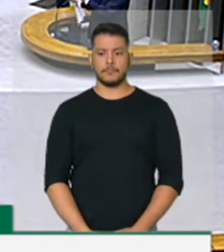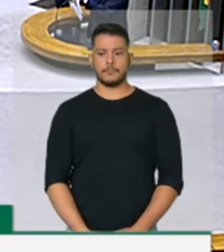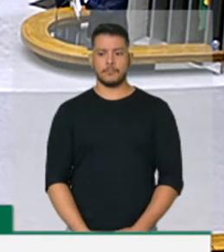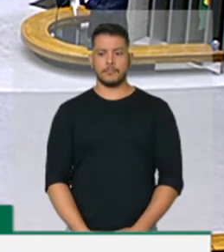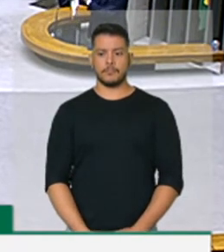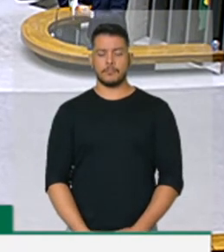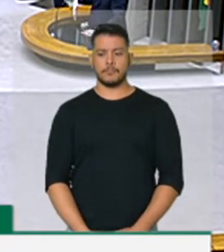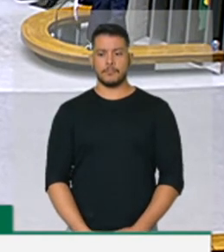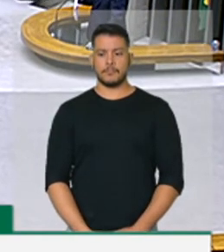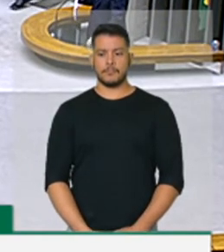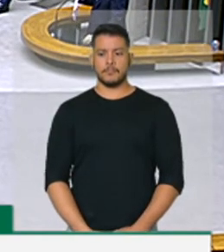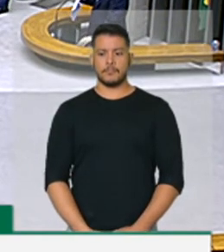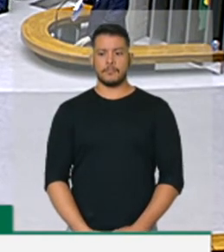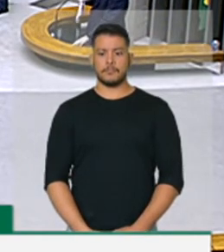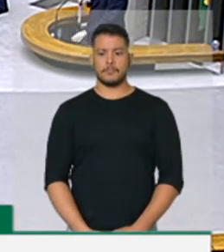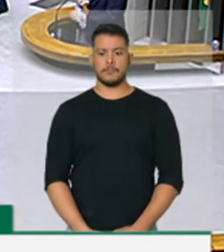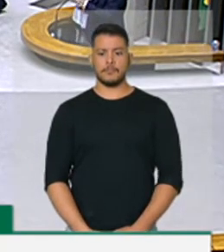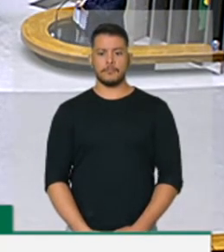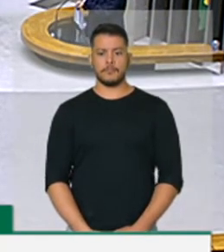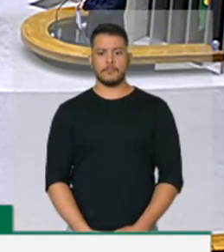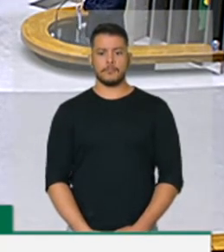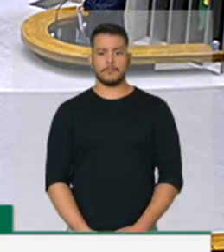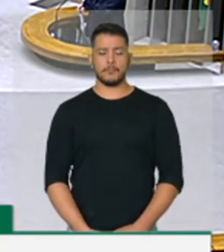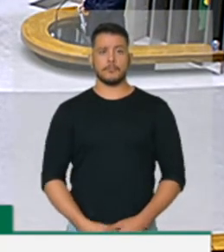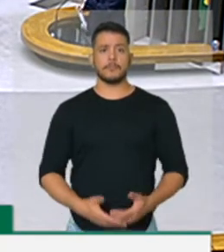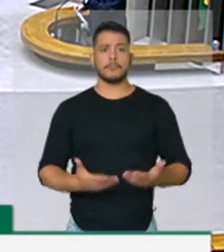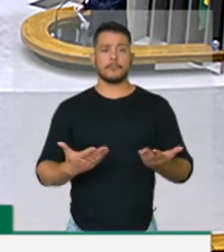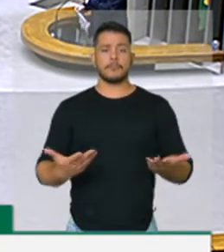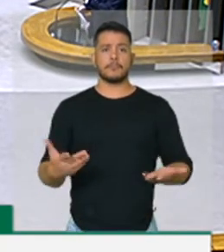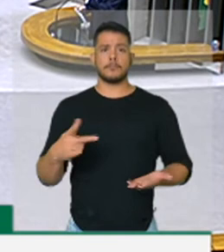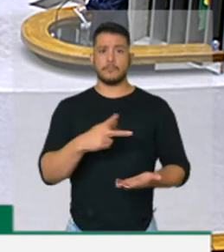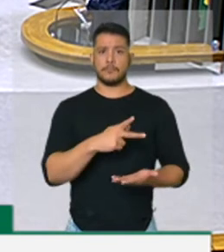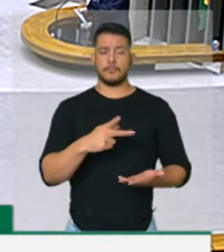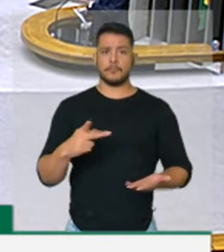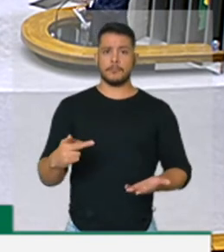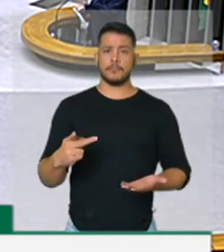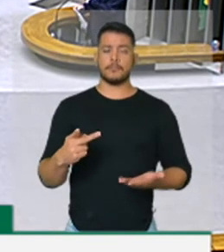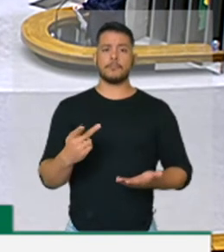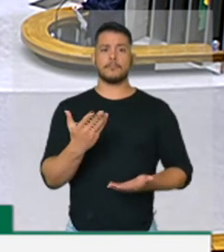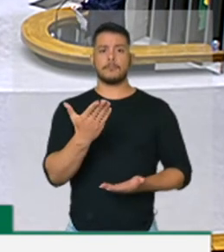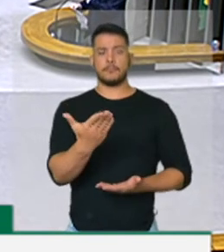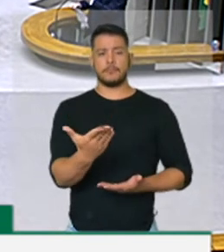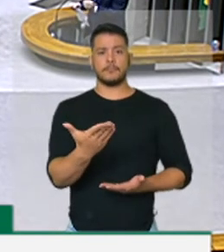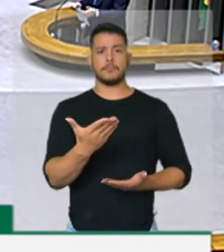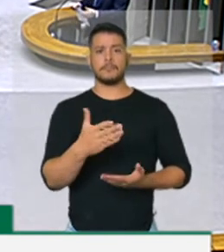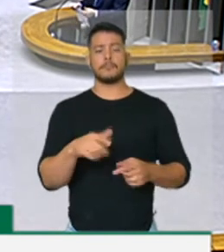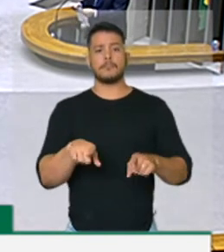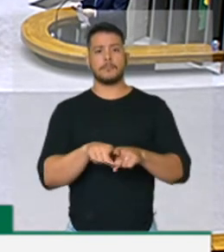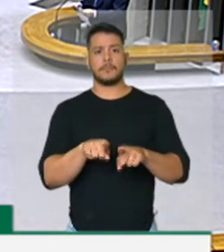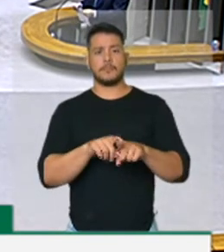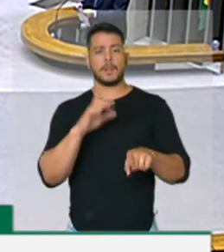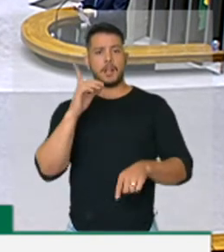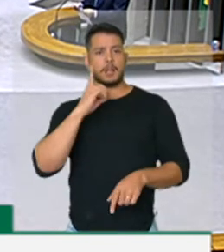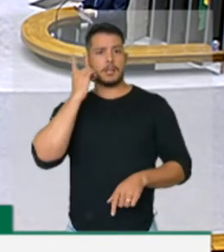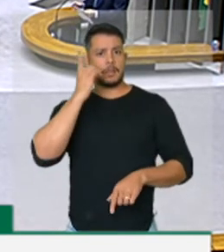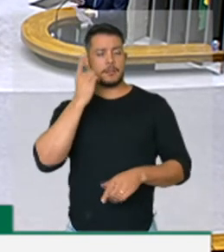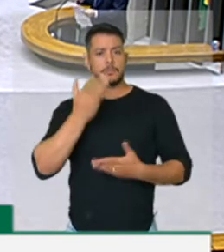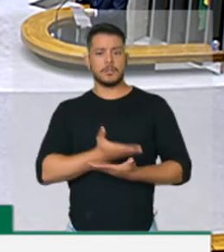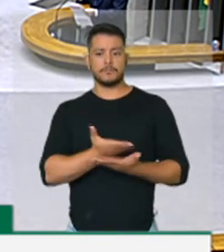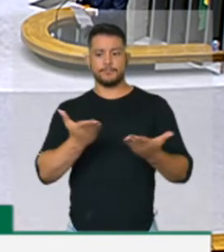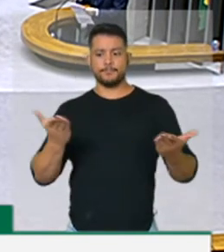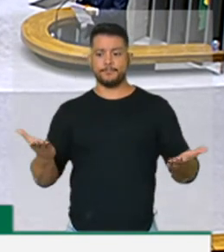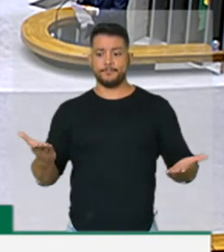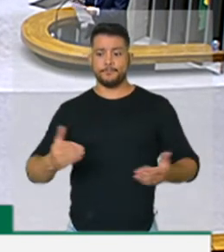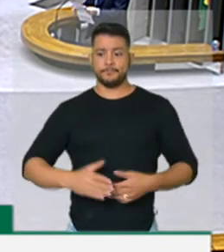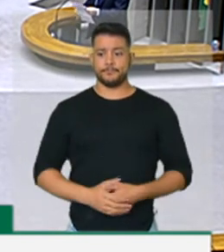Em seguida, senhor presidente, senhor presidente, demais colegas parlamentares,